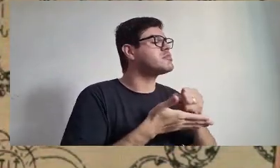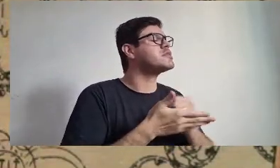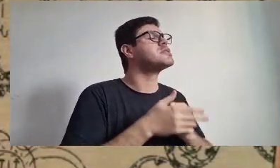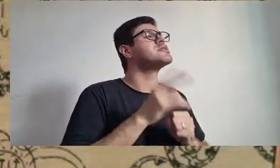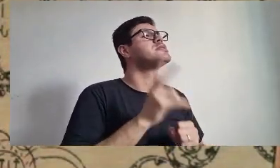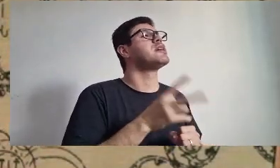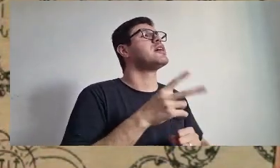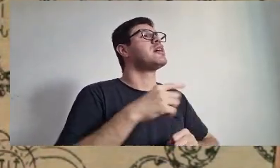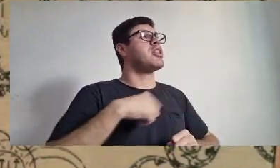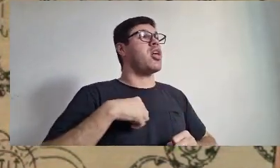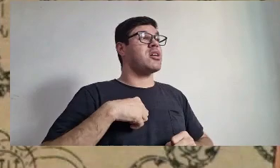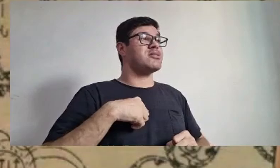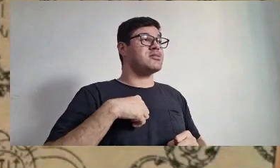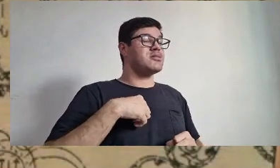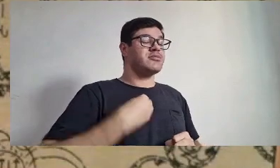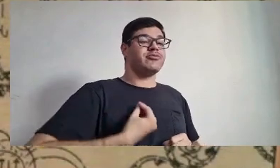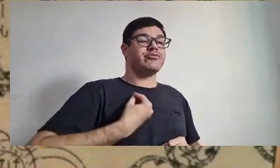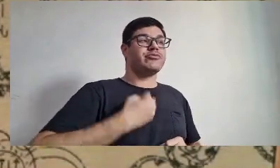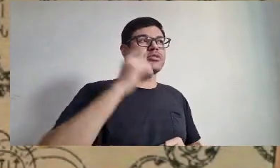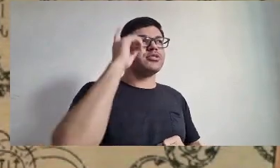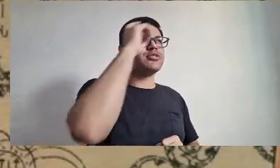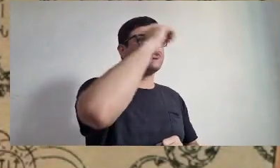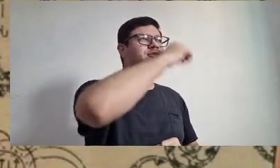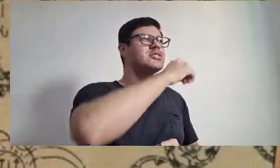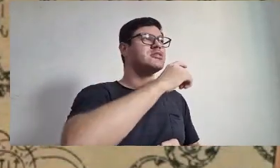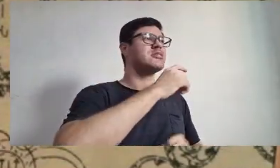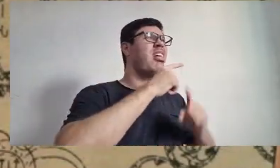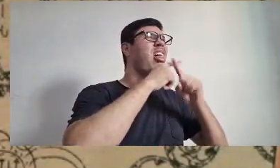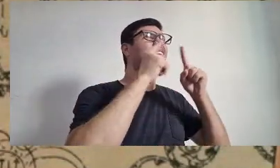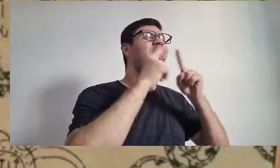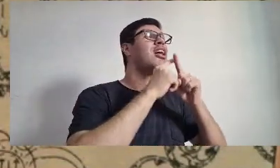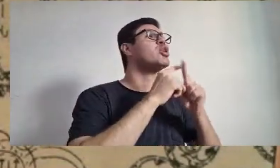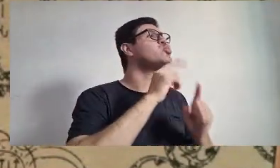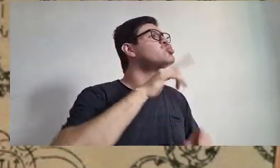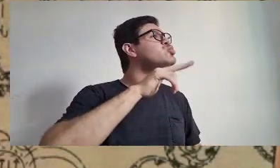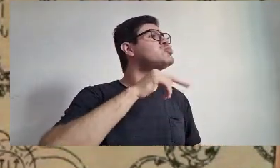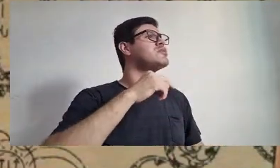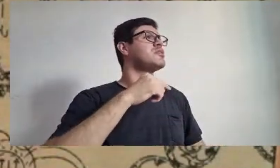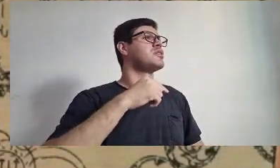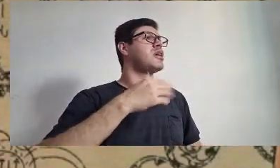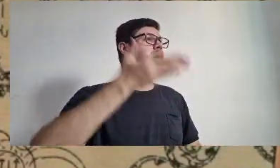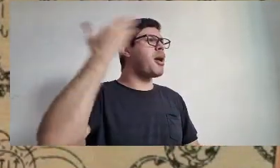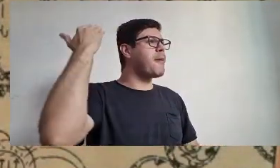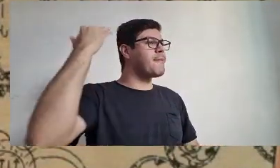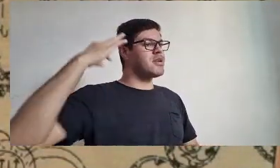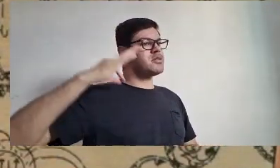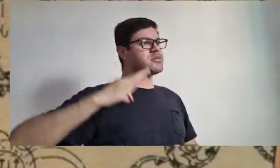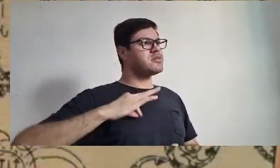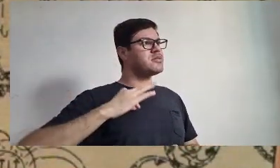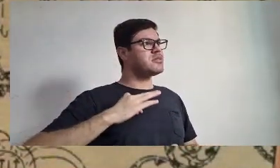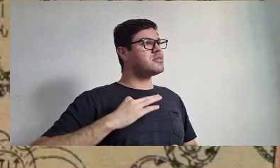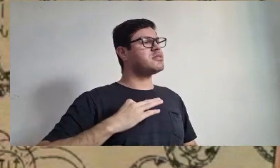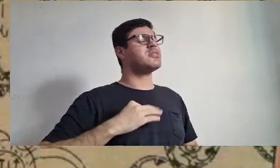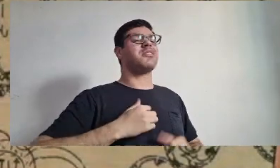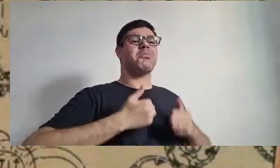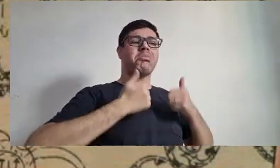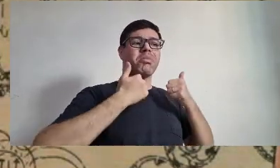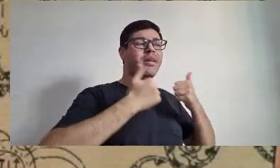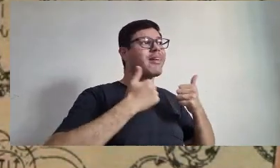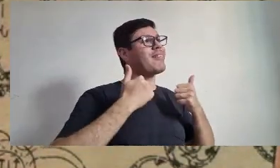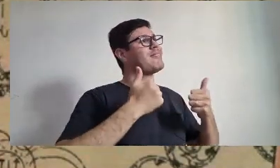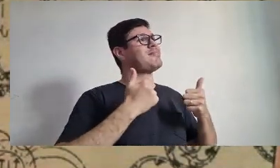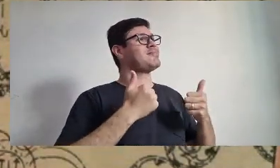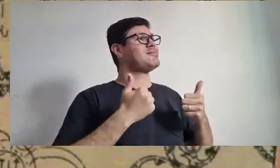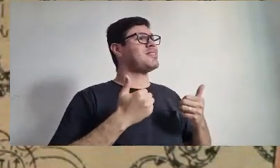dificuldade, mas nunca reclamei, porque naquele tempo quem ganhava um salário mínimo era privilegiado. Uma empregada, o